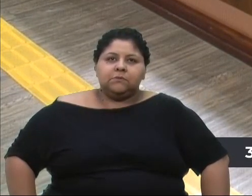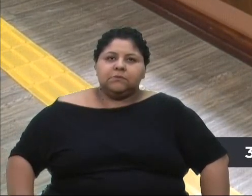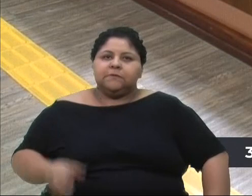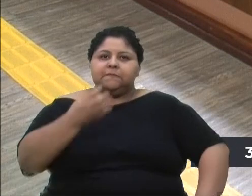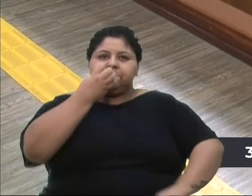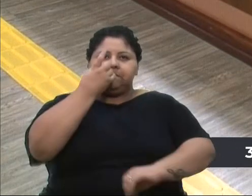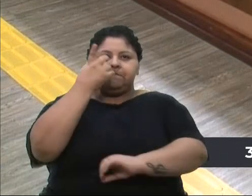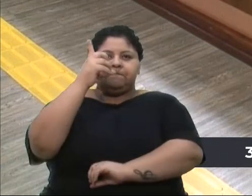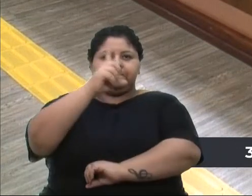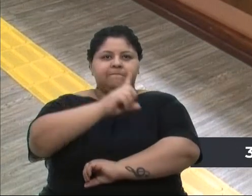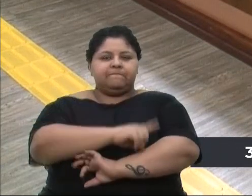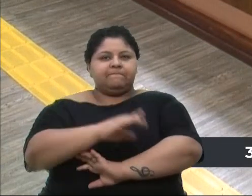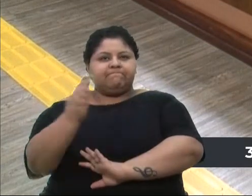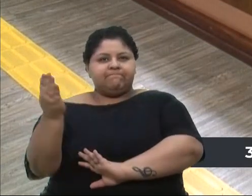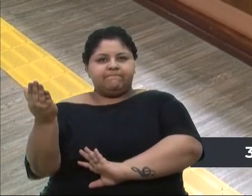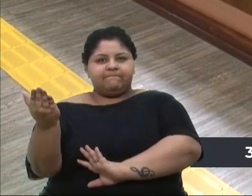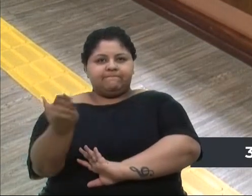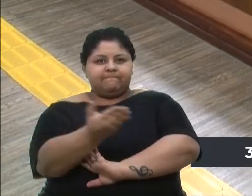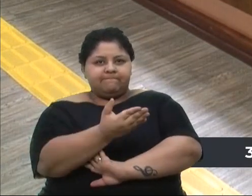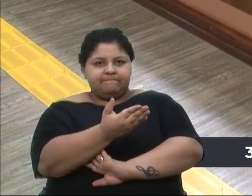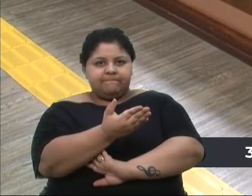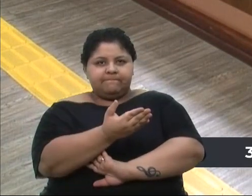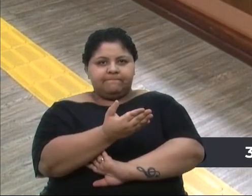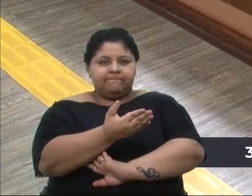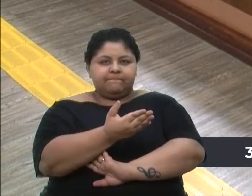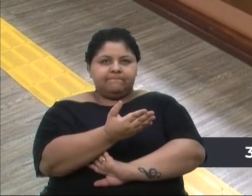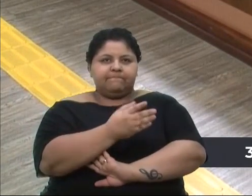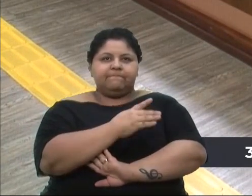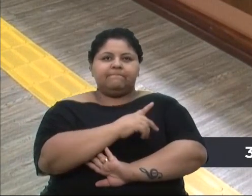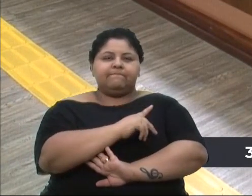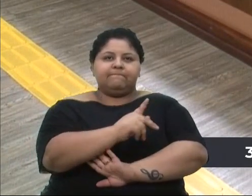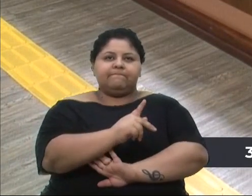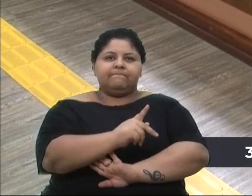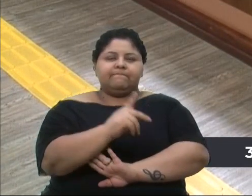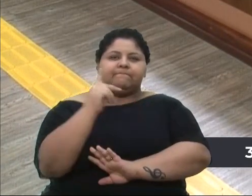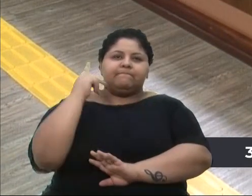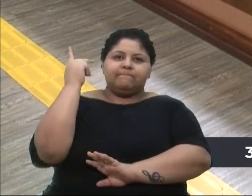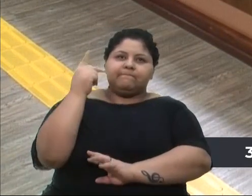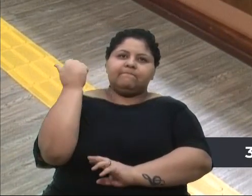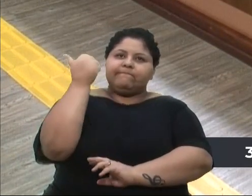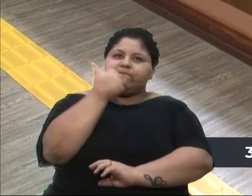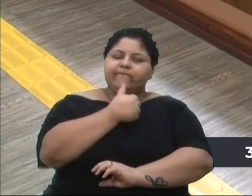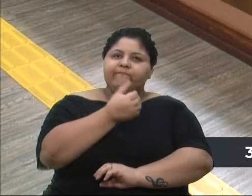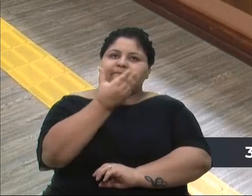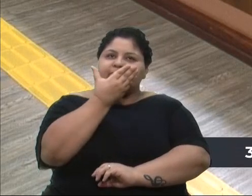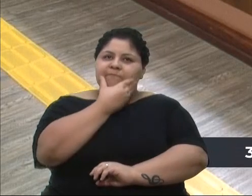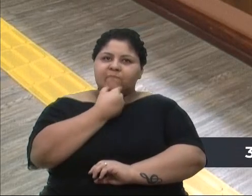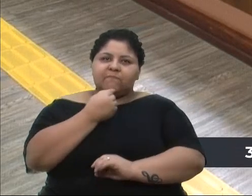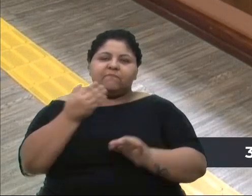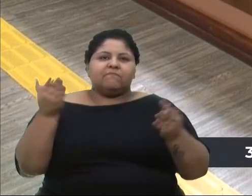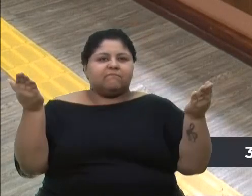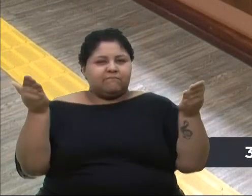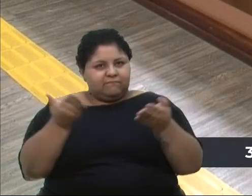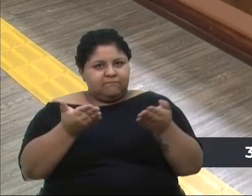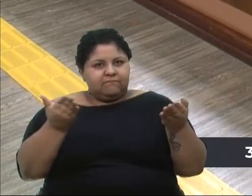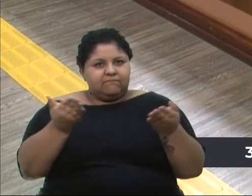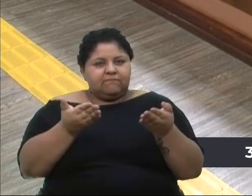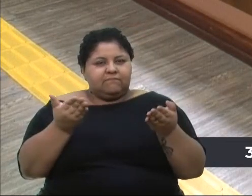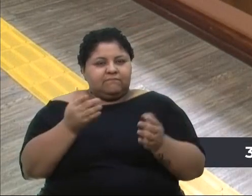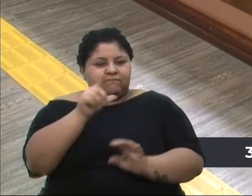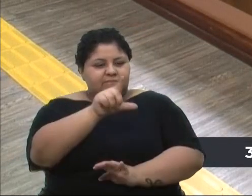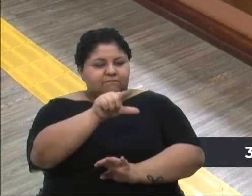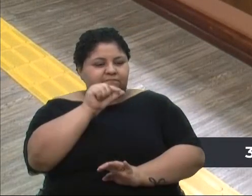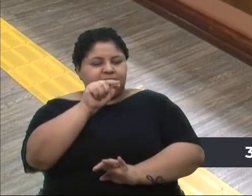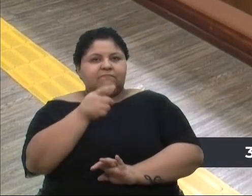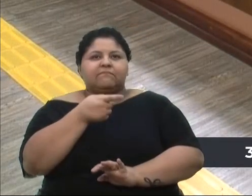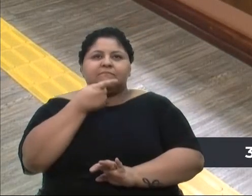Bom dia a todas e a todos, senhor presidente, colegas vereadores. Hoje eu escolhi